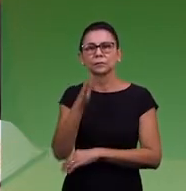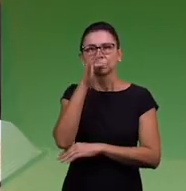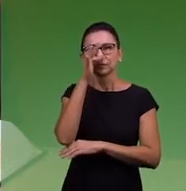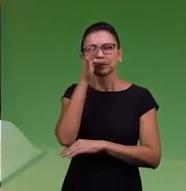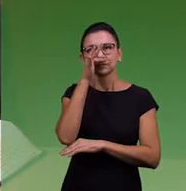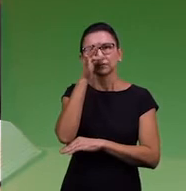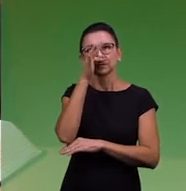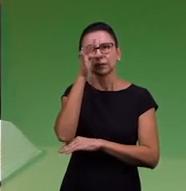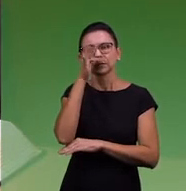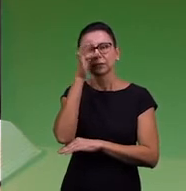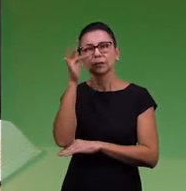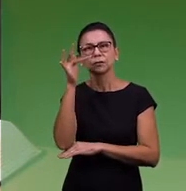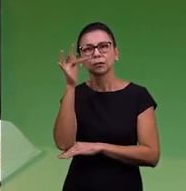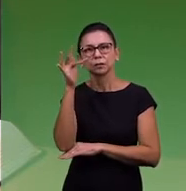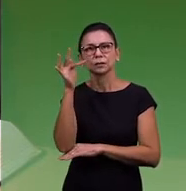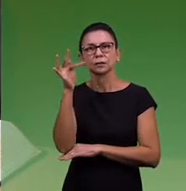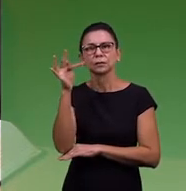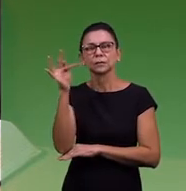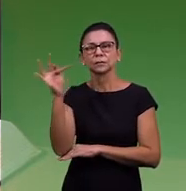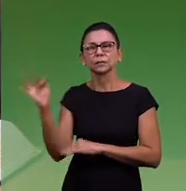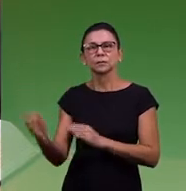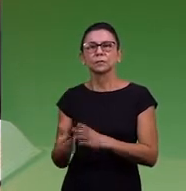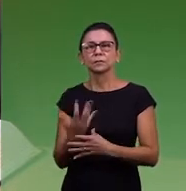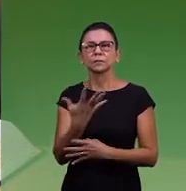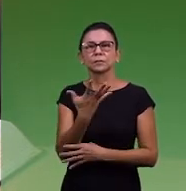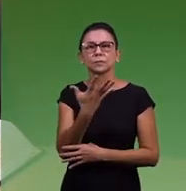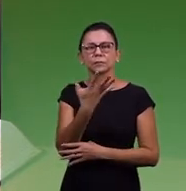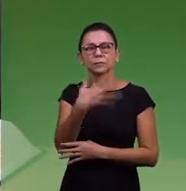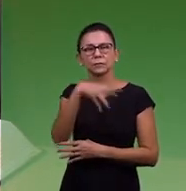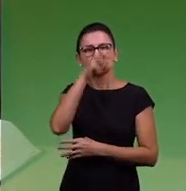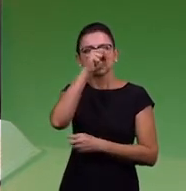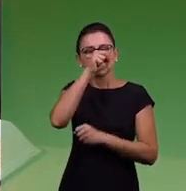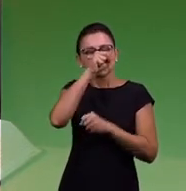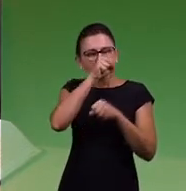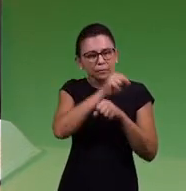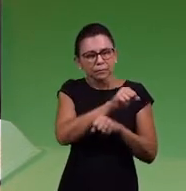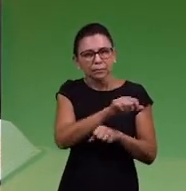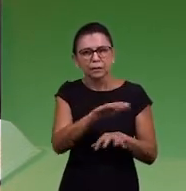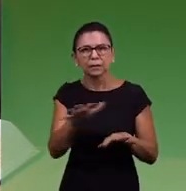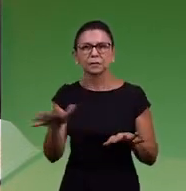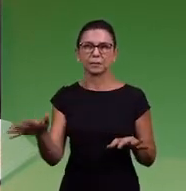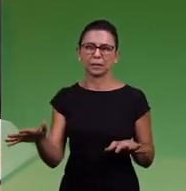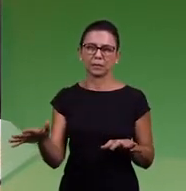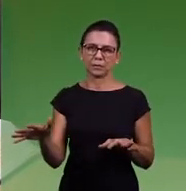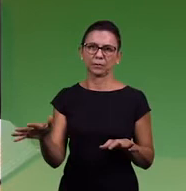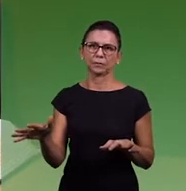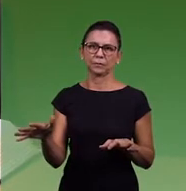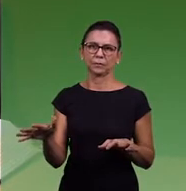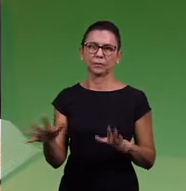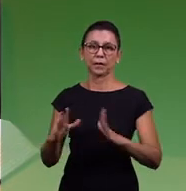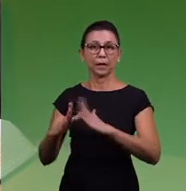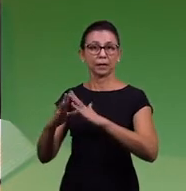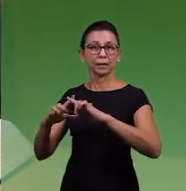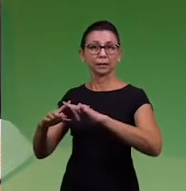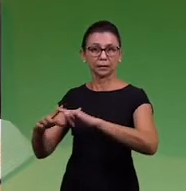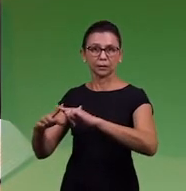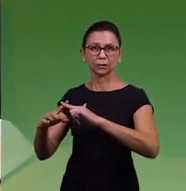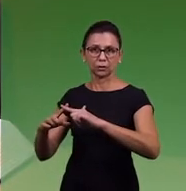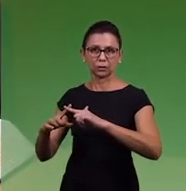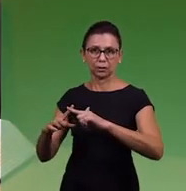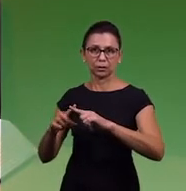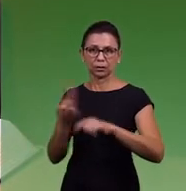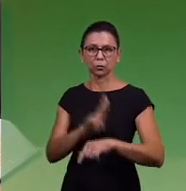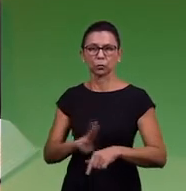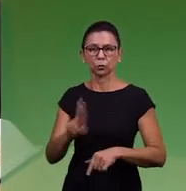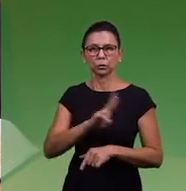Por que as vides? Relacionada à igreja. Por que em flor? A igreja que exercita os dons